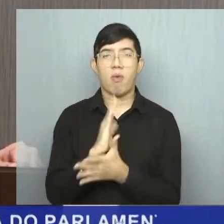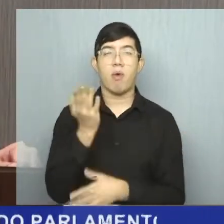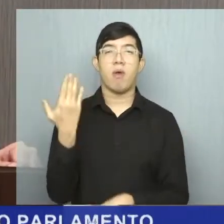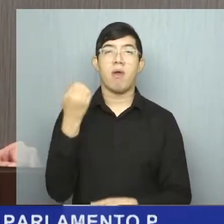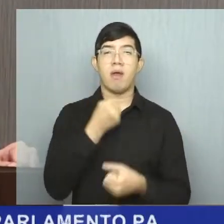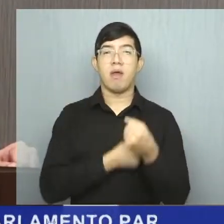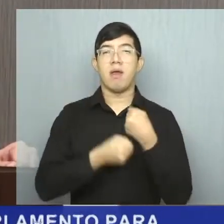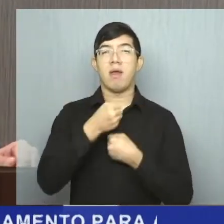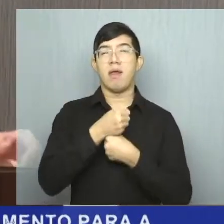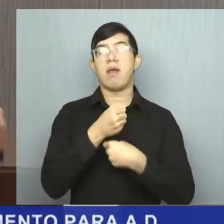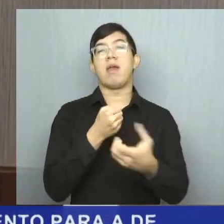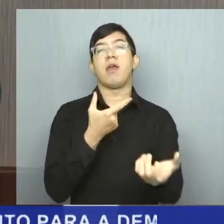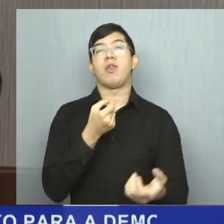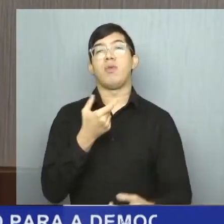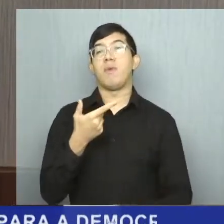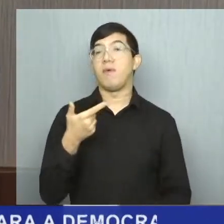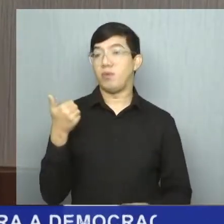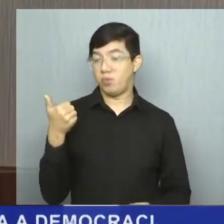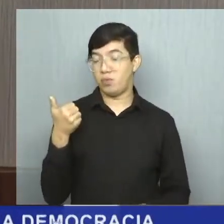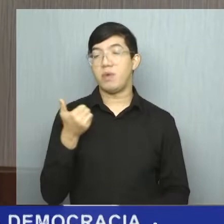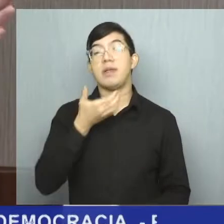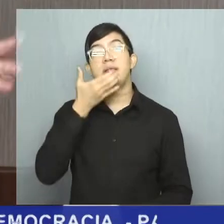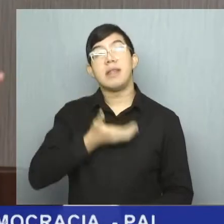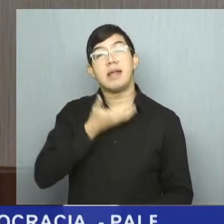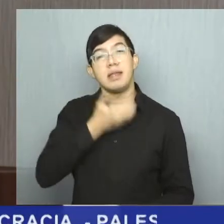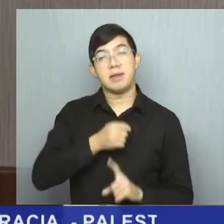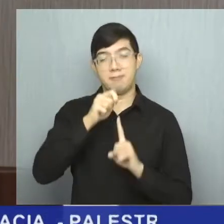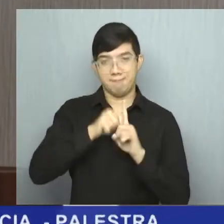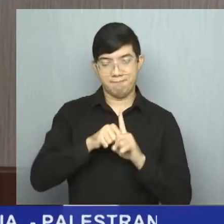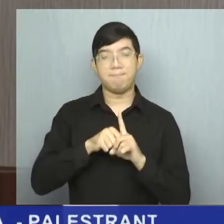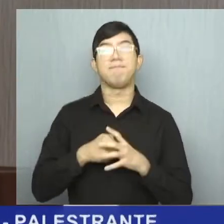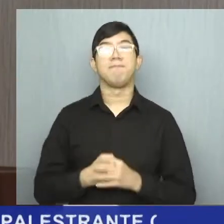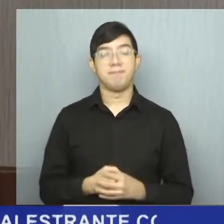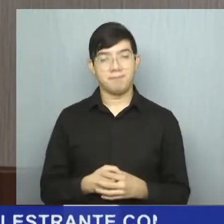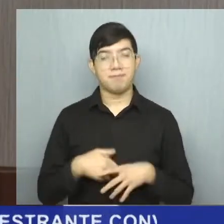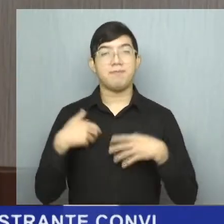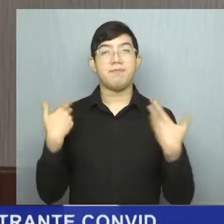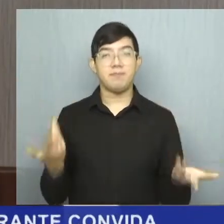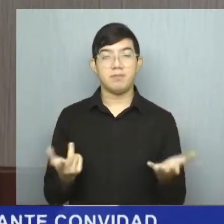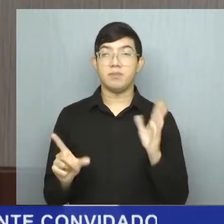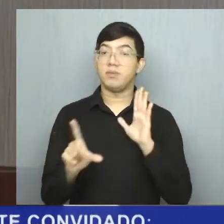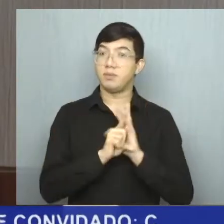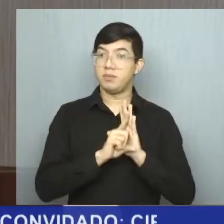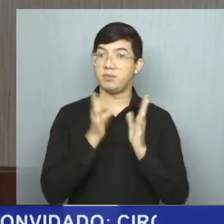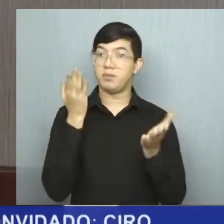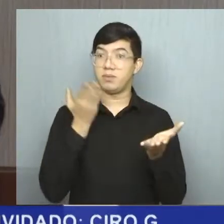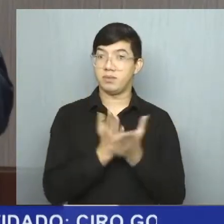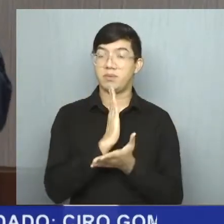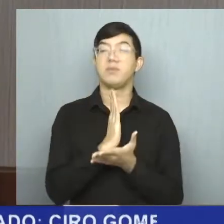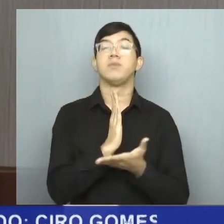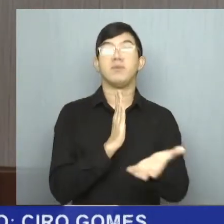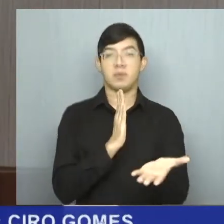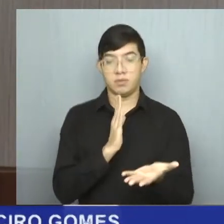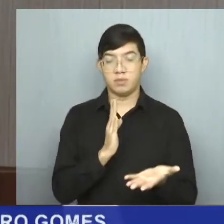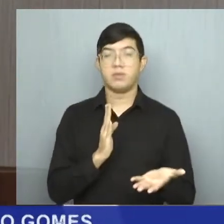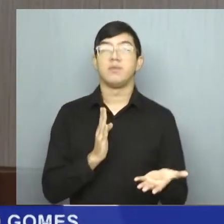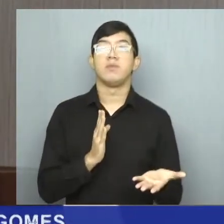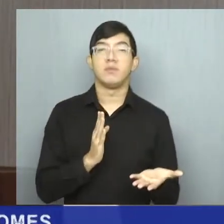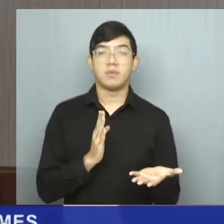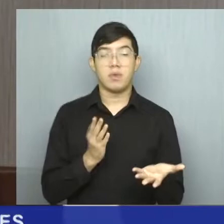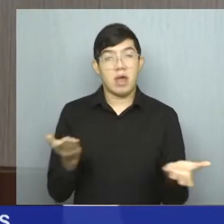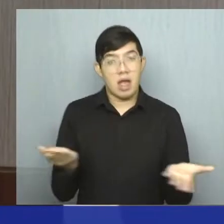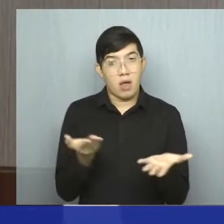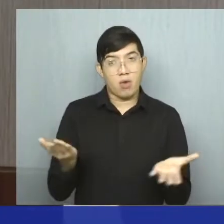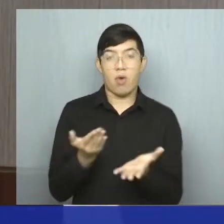de 2021. Então, já estamos aí desde dezembro com essa lei aprovada e hoje estamos dando